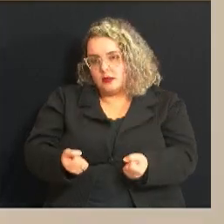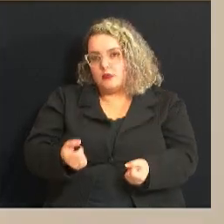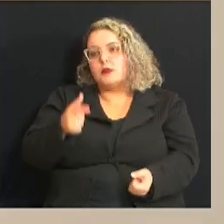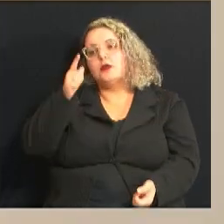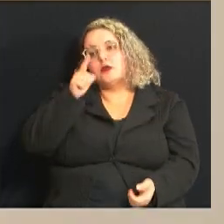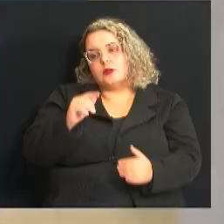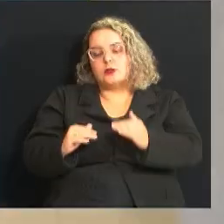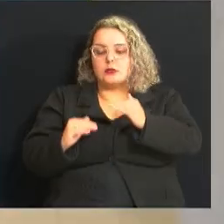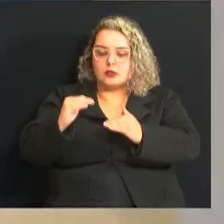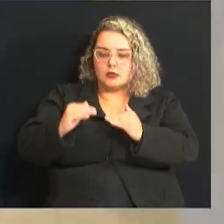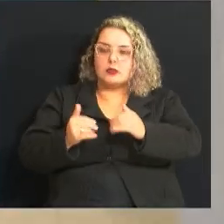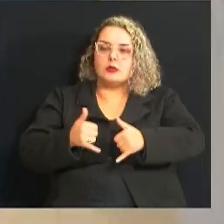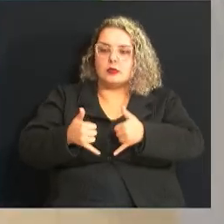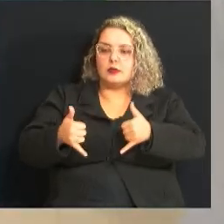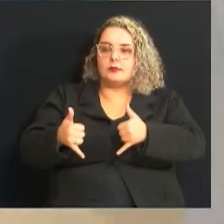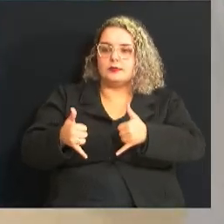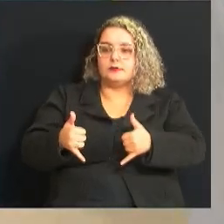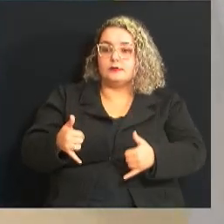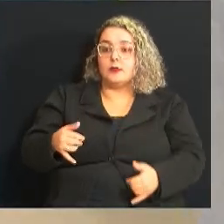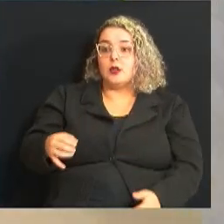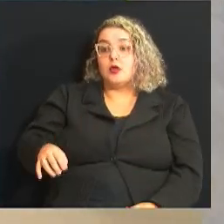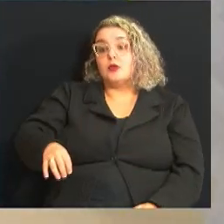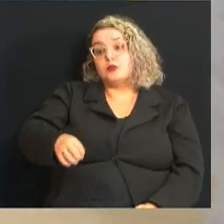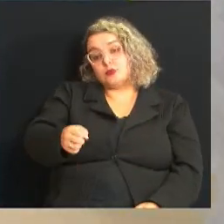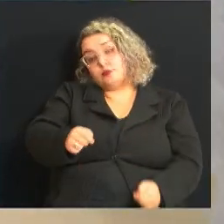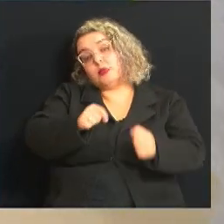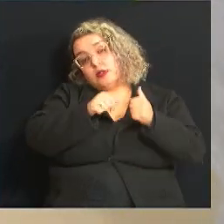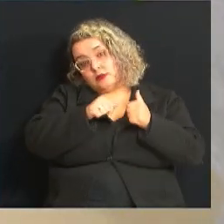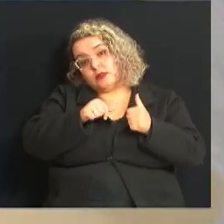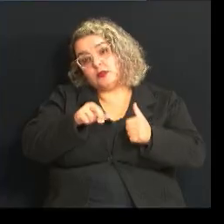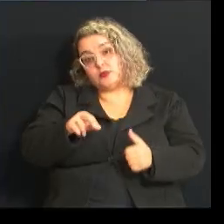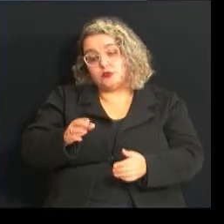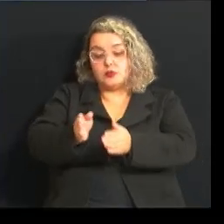equilibrar a energia. As vantagens dos reikis são